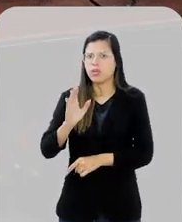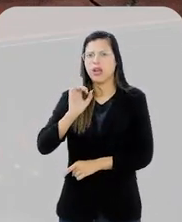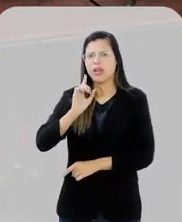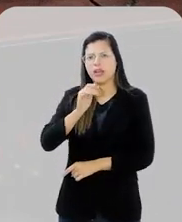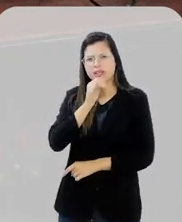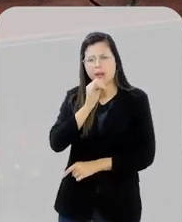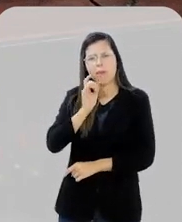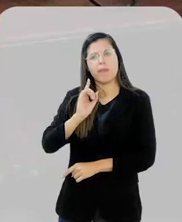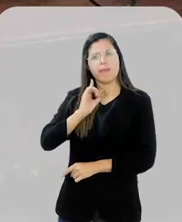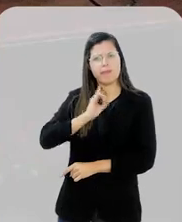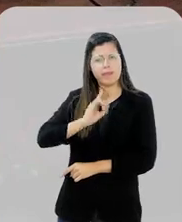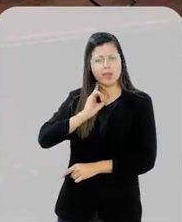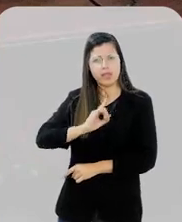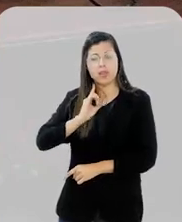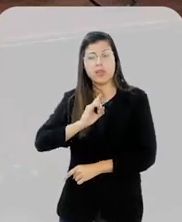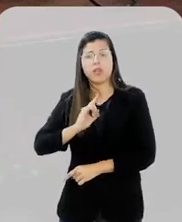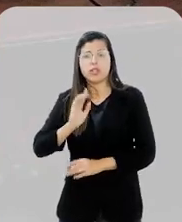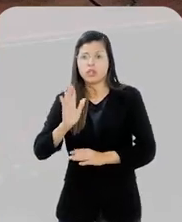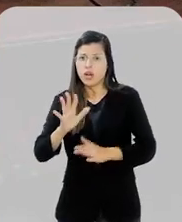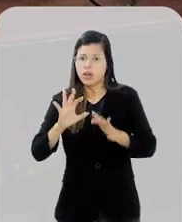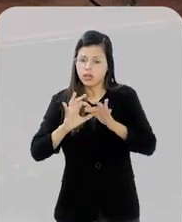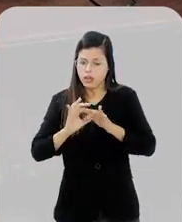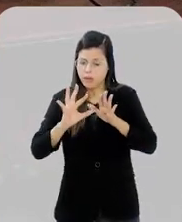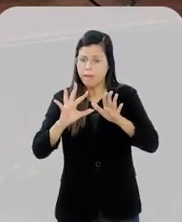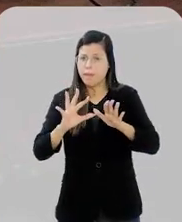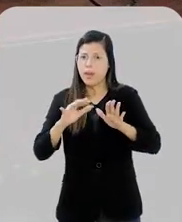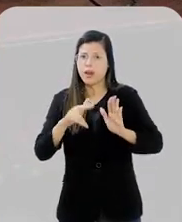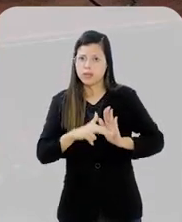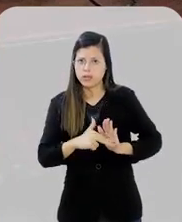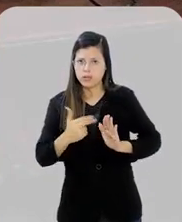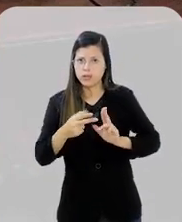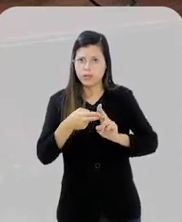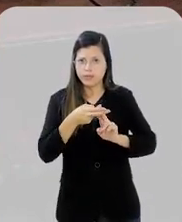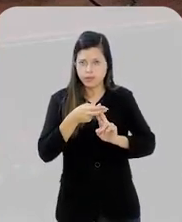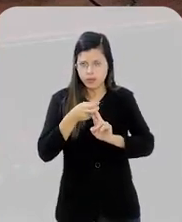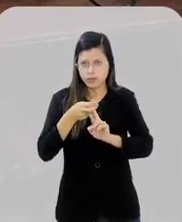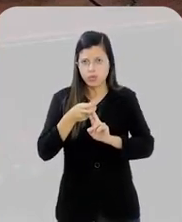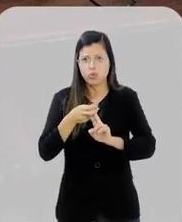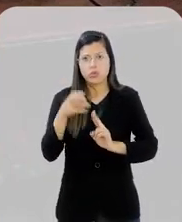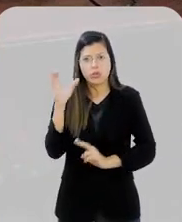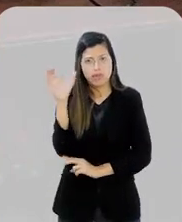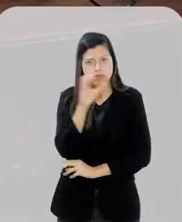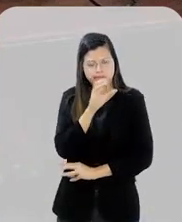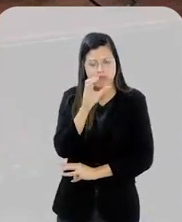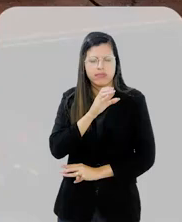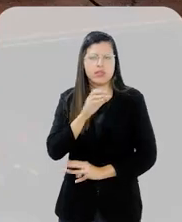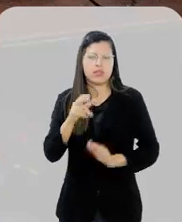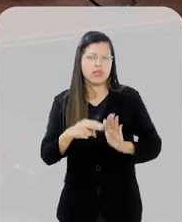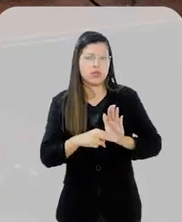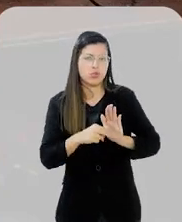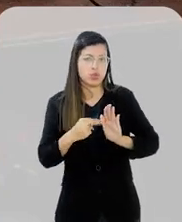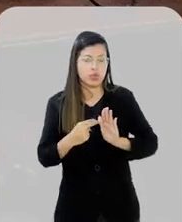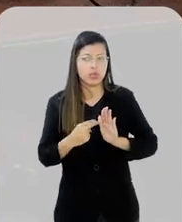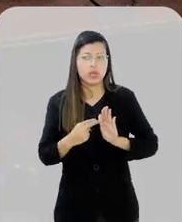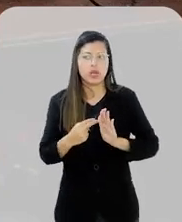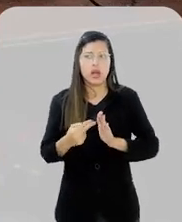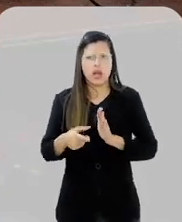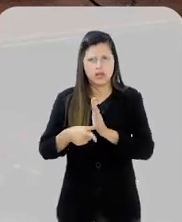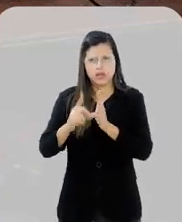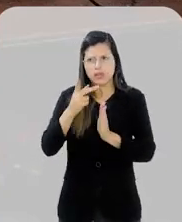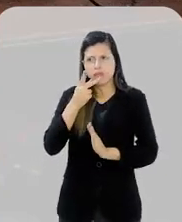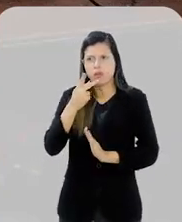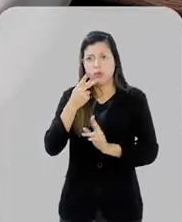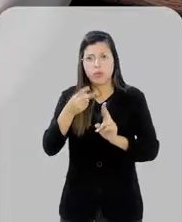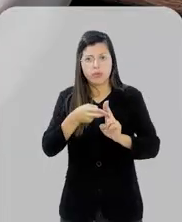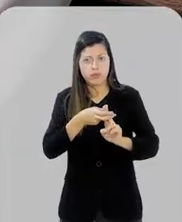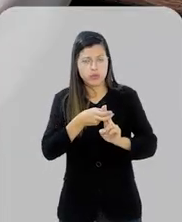por exemplo, já autoriza essa cirurgia pelo SUS, né, já agiliza essa cirurgia pelo SUS. E você tinha falado anteriormente que